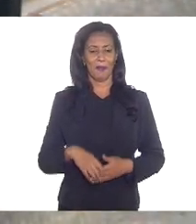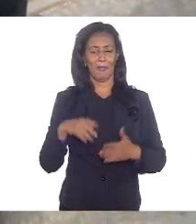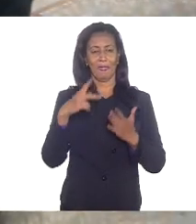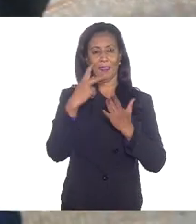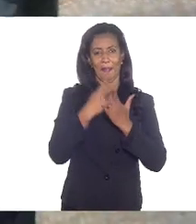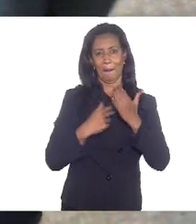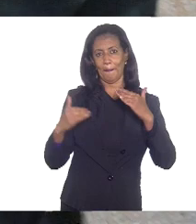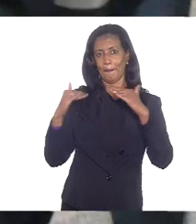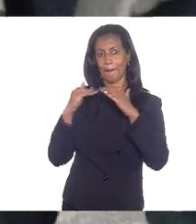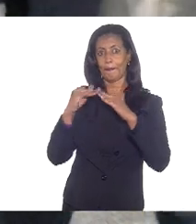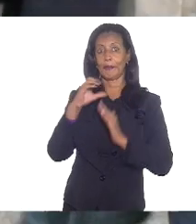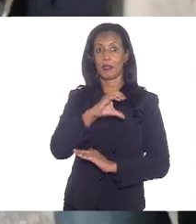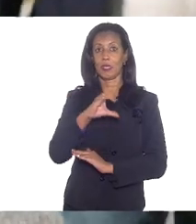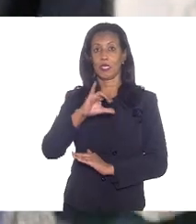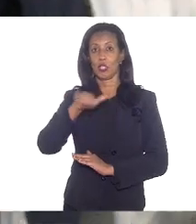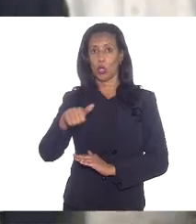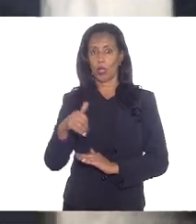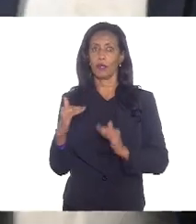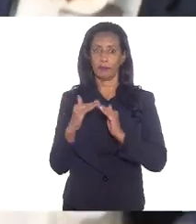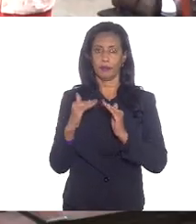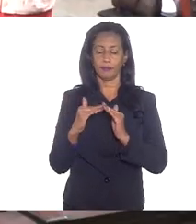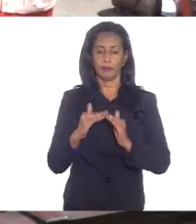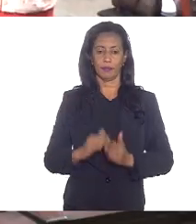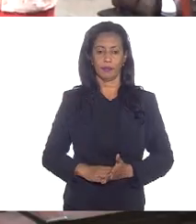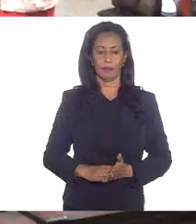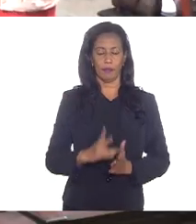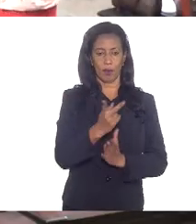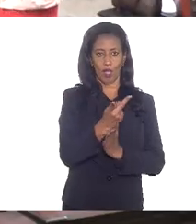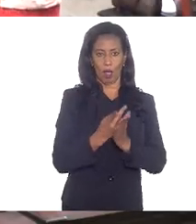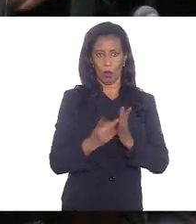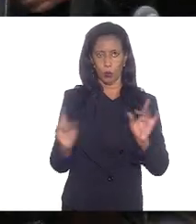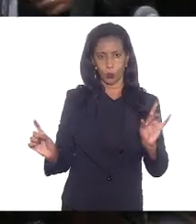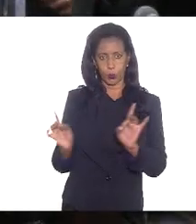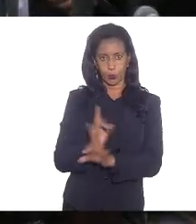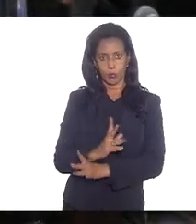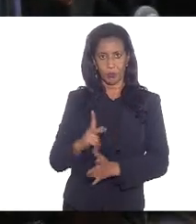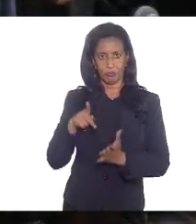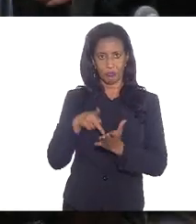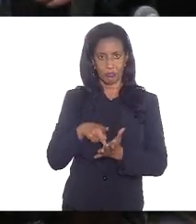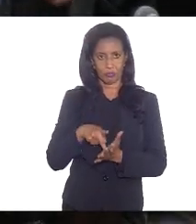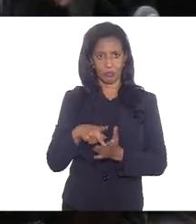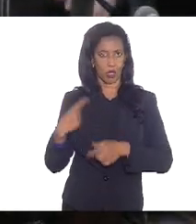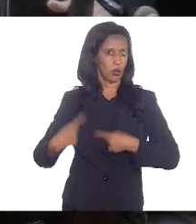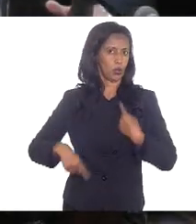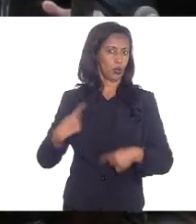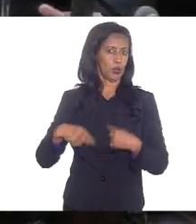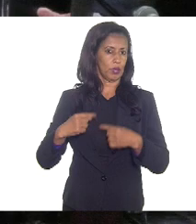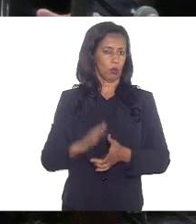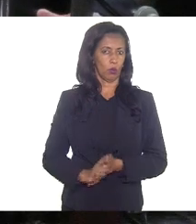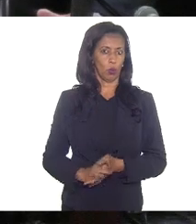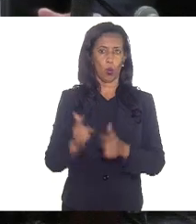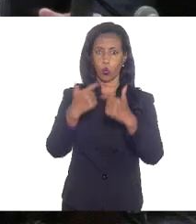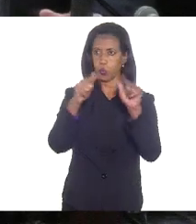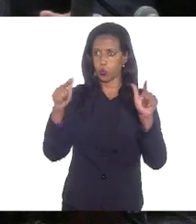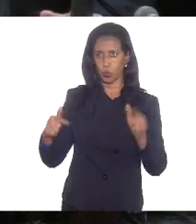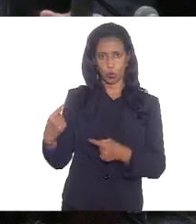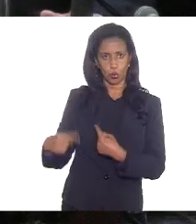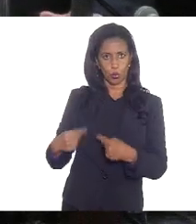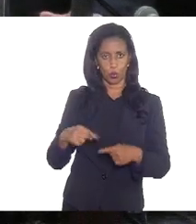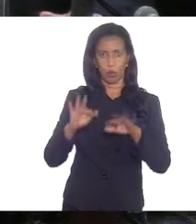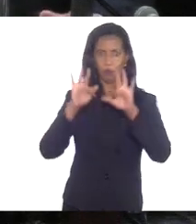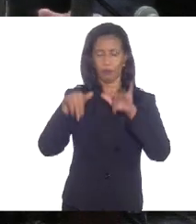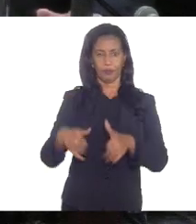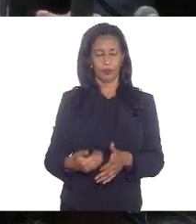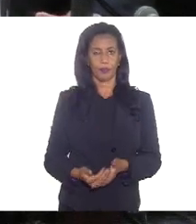Parecer, acompanha a CCJ, é favorável, presidente. Com os pareceres emitidos, em discussão. Não havendo quem queira discutir, encerra